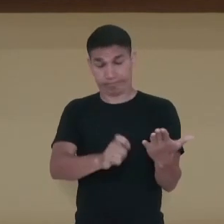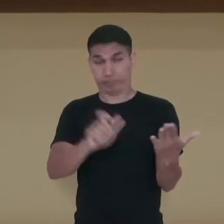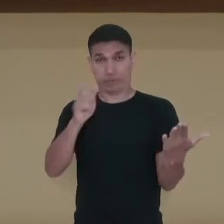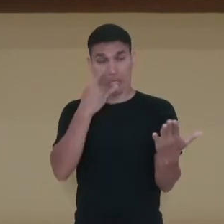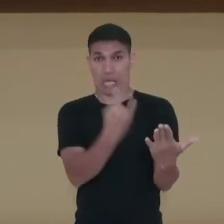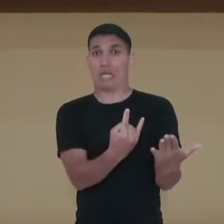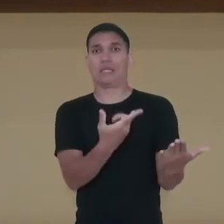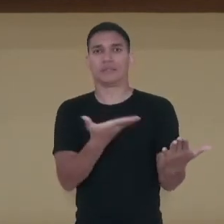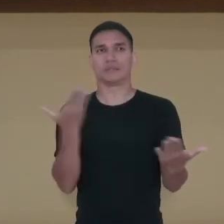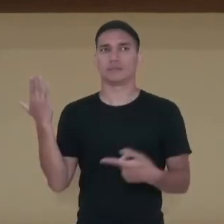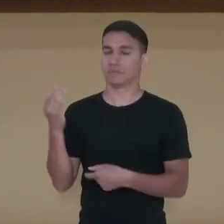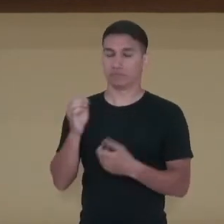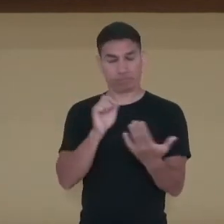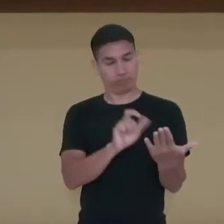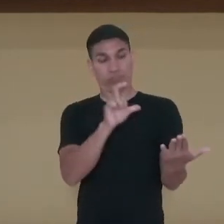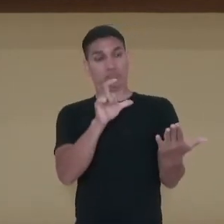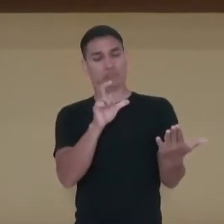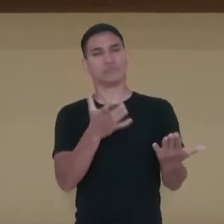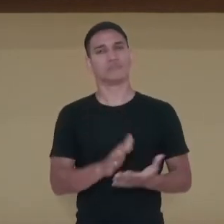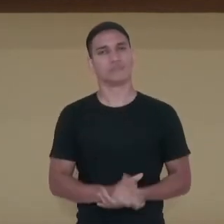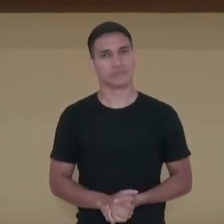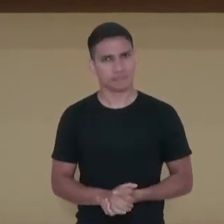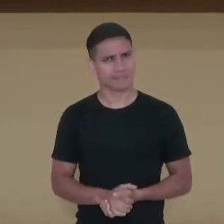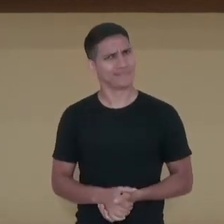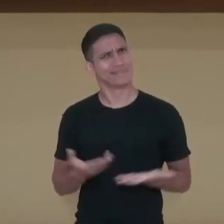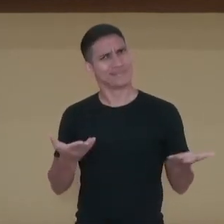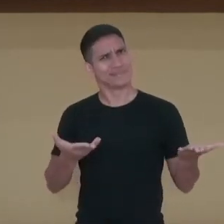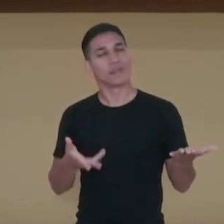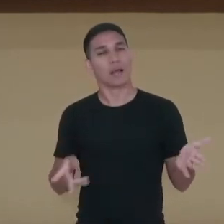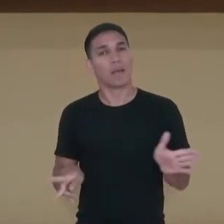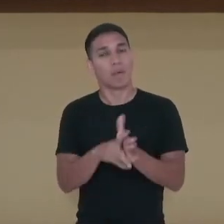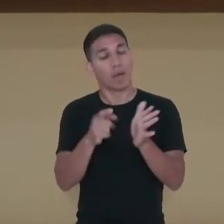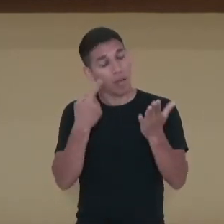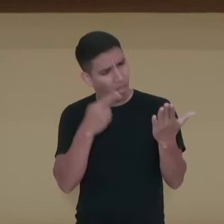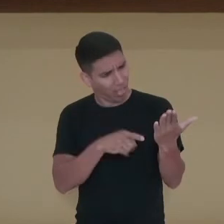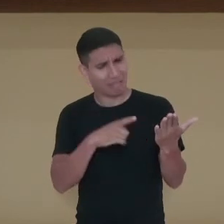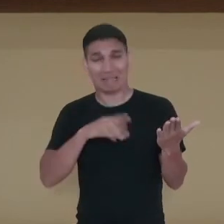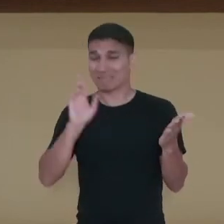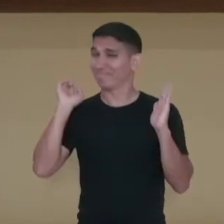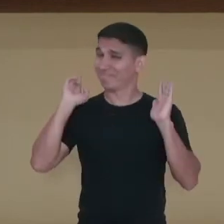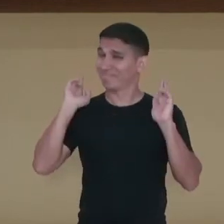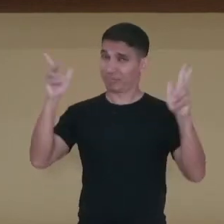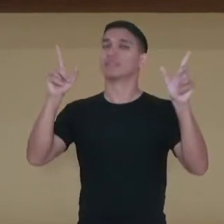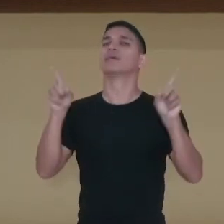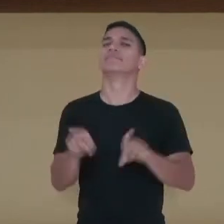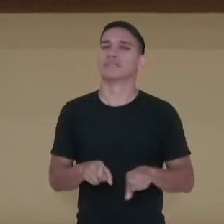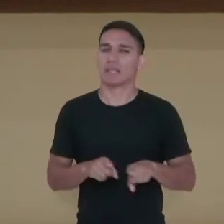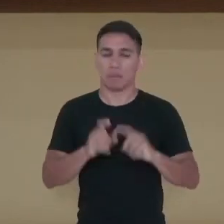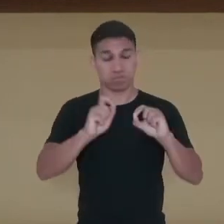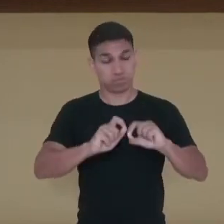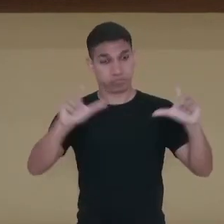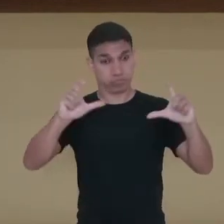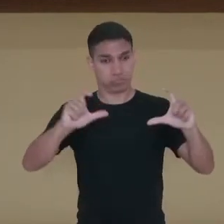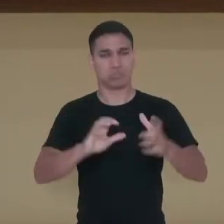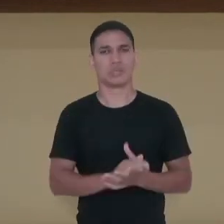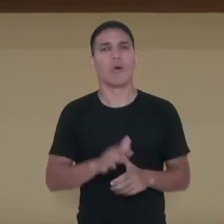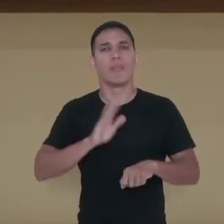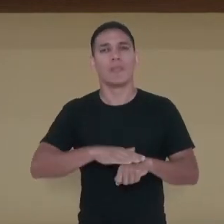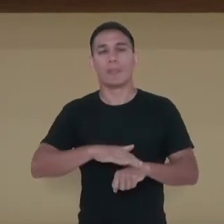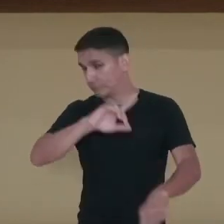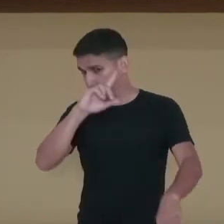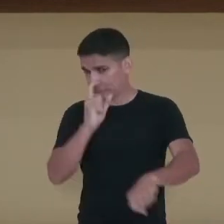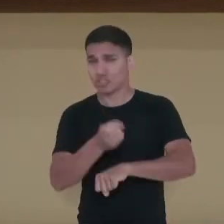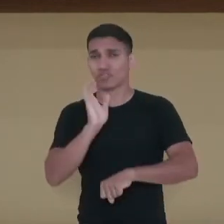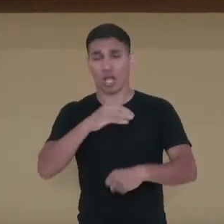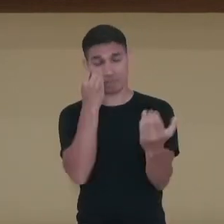tá aqui. Abscôndito, viu? Além dela ser uma palavra bem diferente, ela tá bem grandona. Então, a hora que a gente olha ela, ela